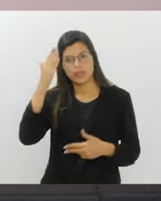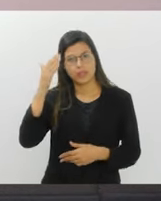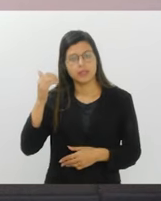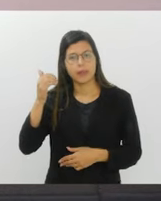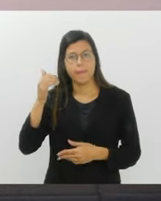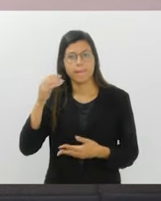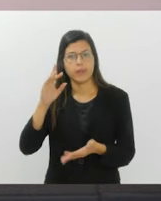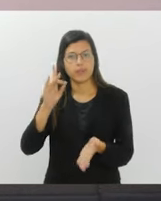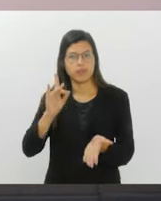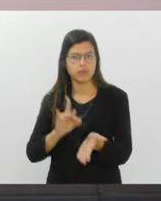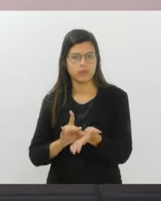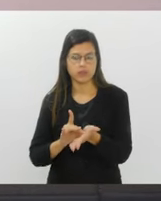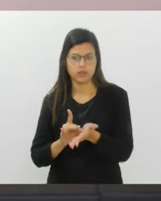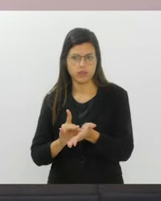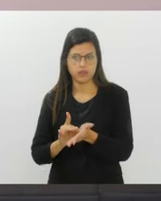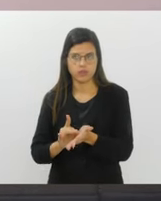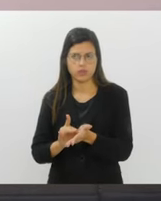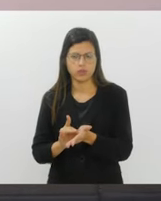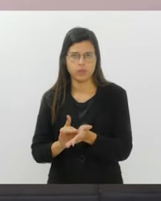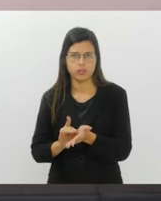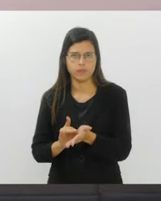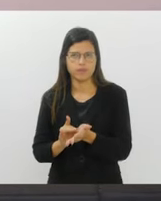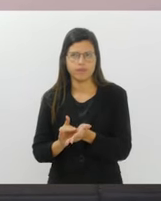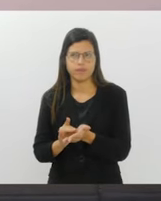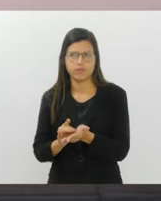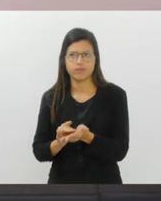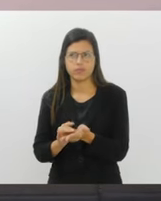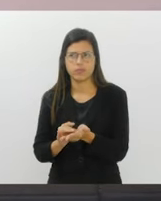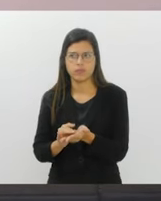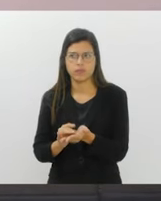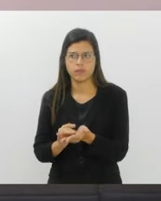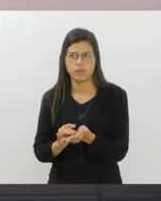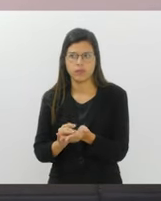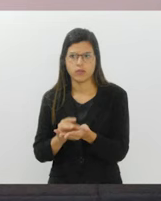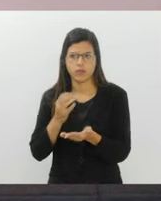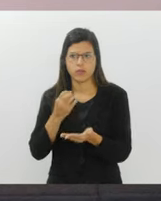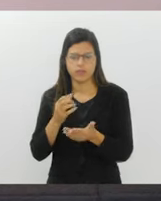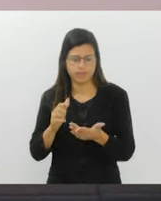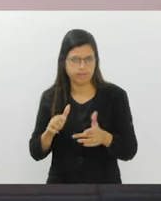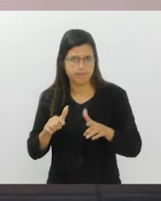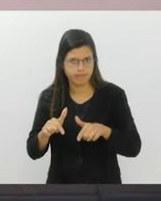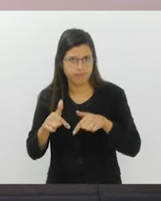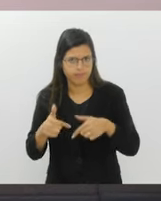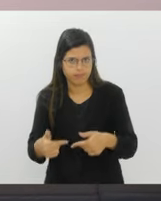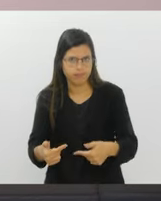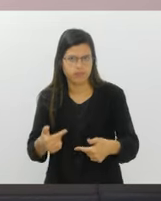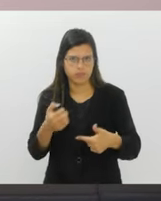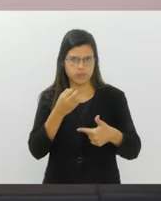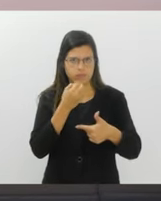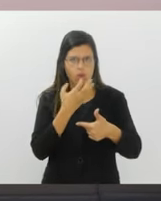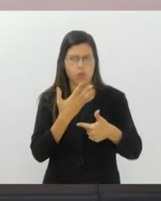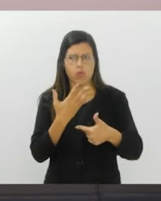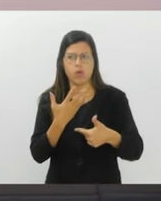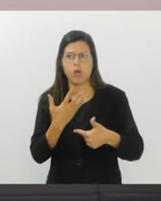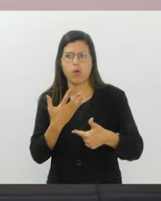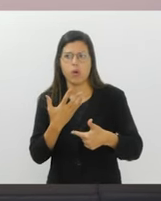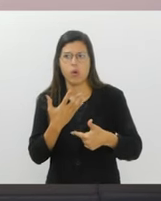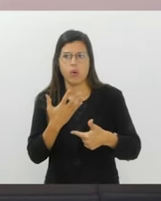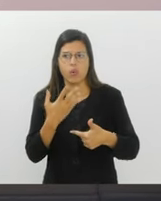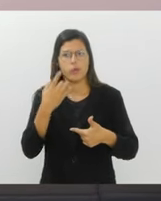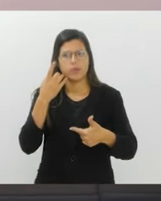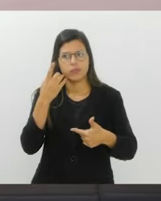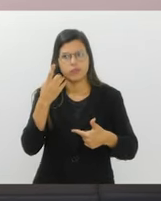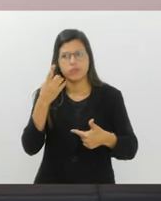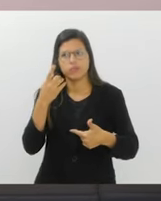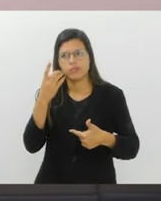fato que, apesar da boa vontade de Vossas Excelências, e considero todos